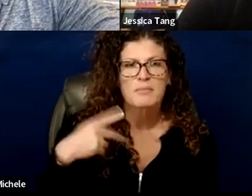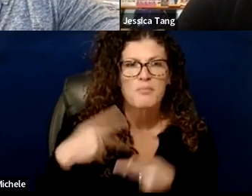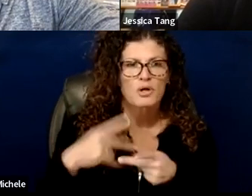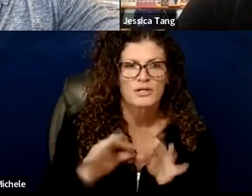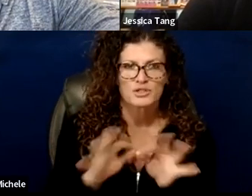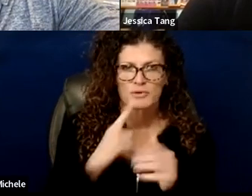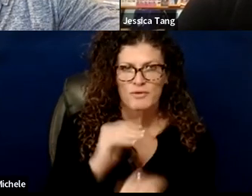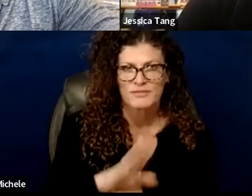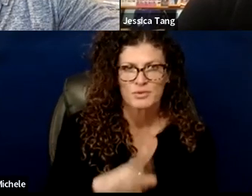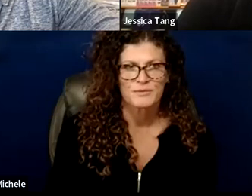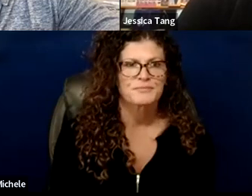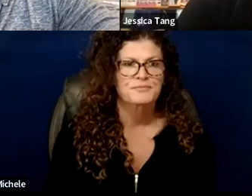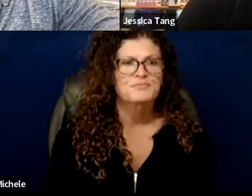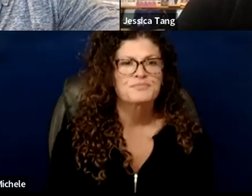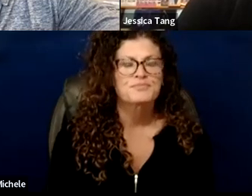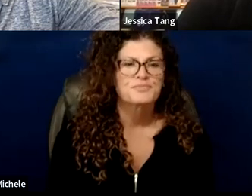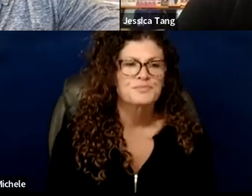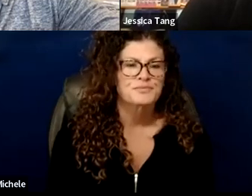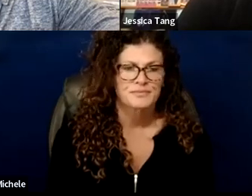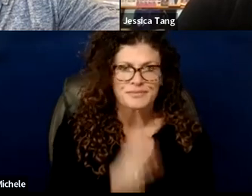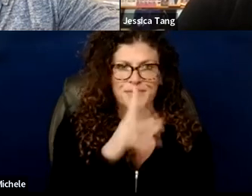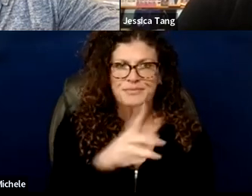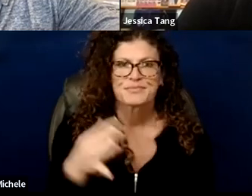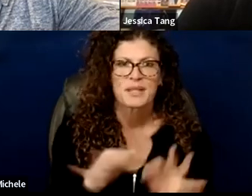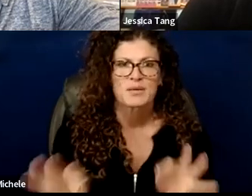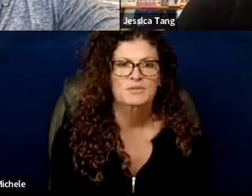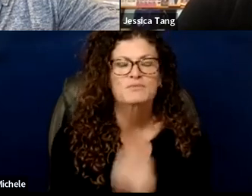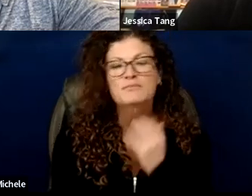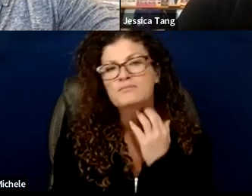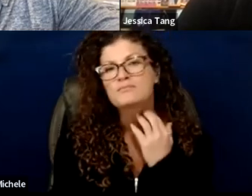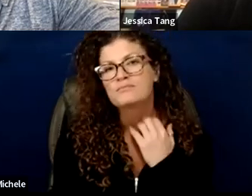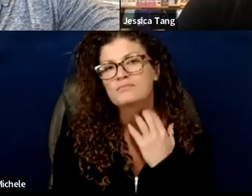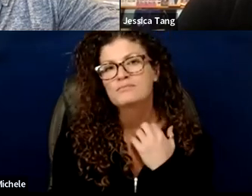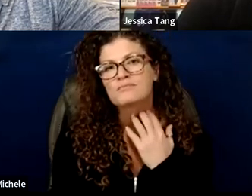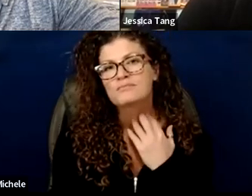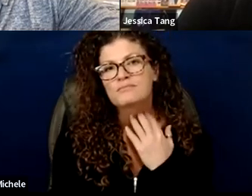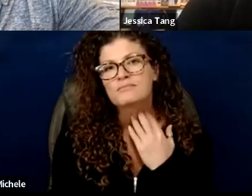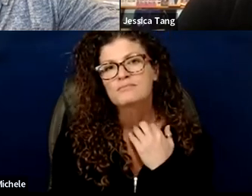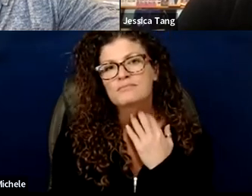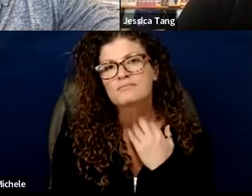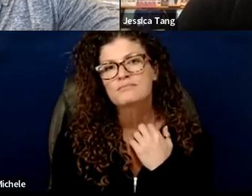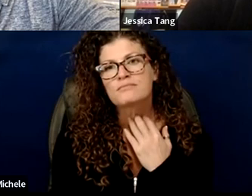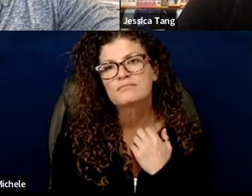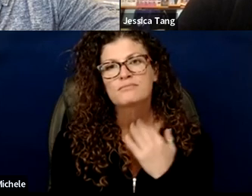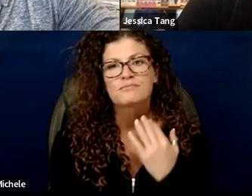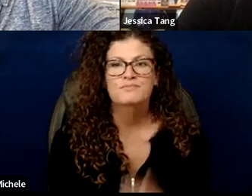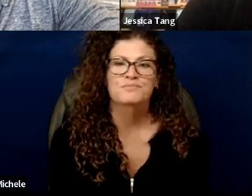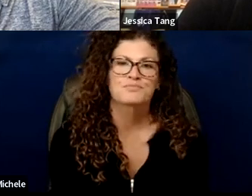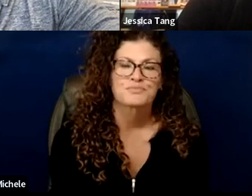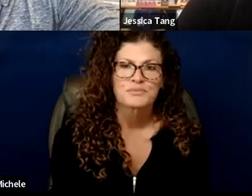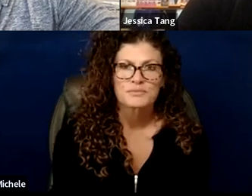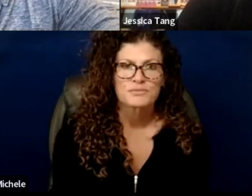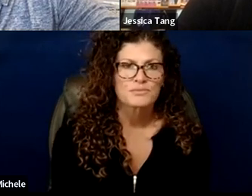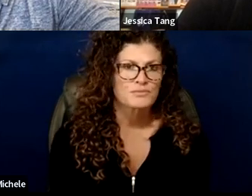afternoon. Boa tarde, meu nome é Fátima. Eu vou fazer tradução para você em português e interpretar também. Se você